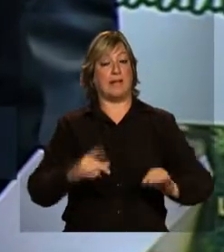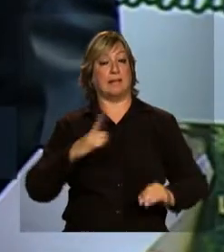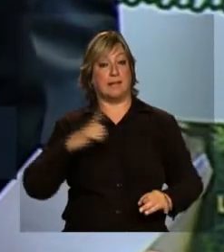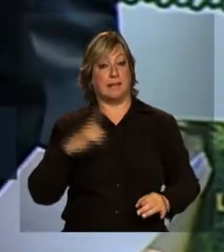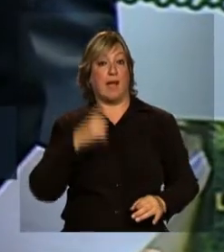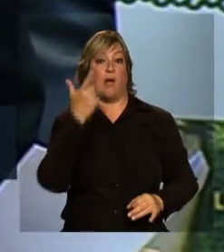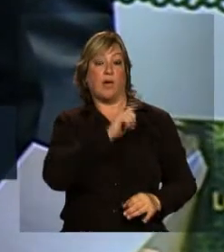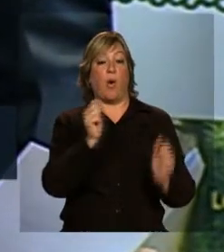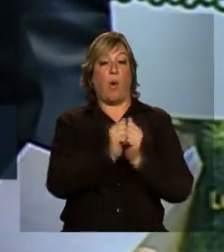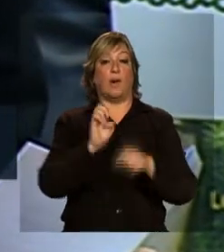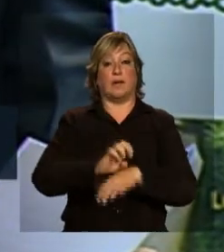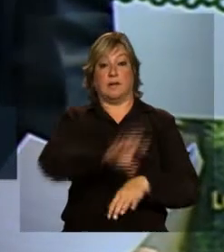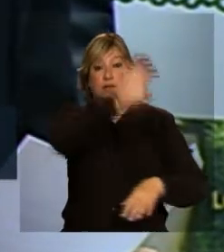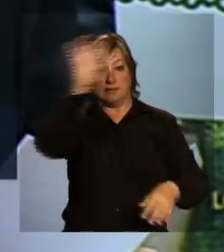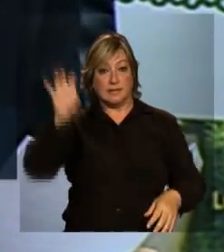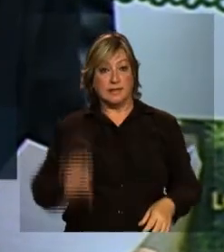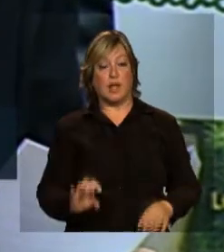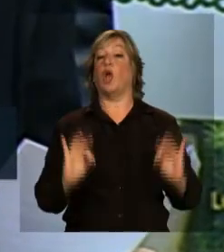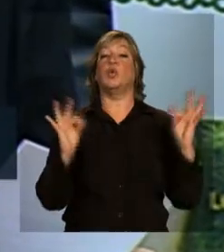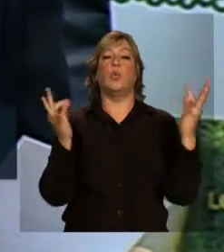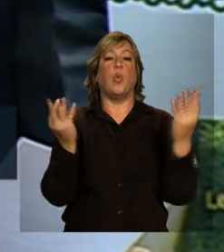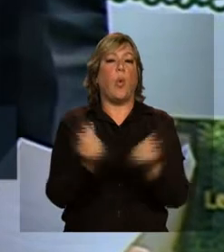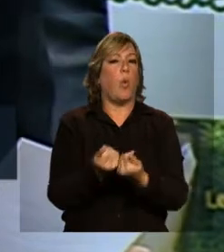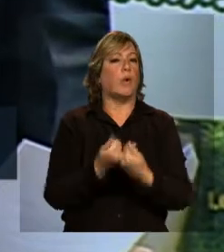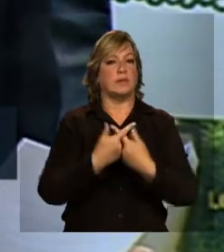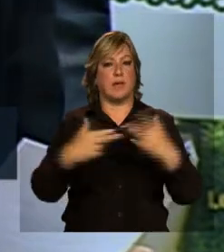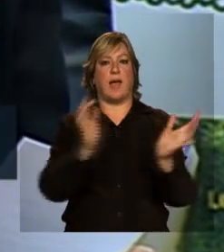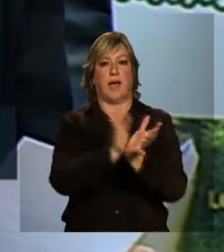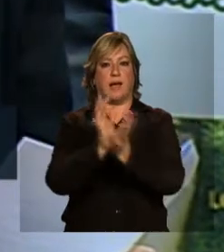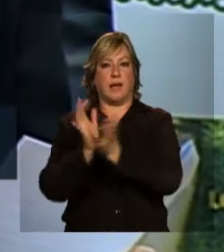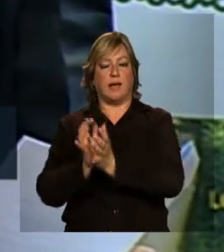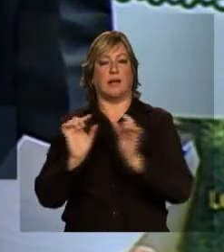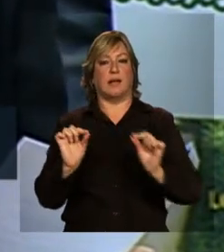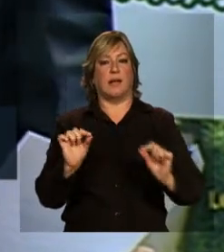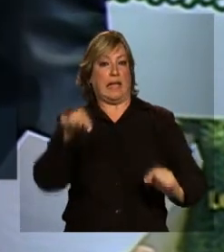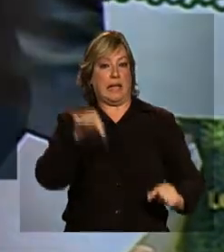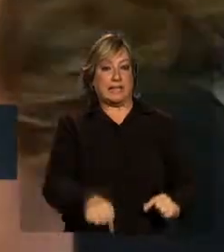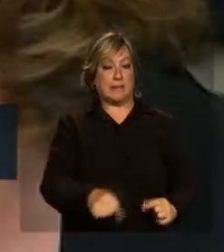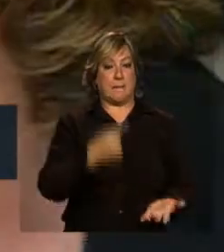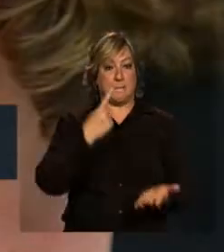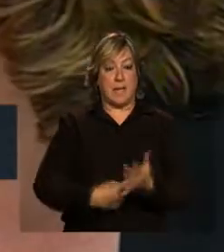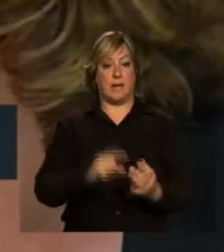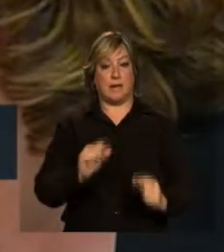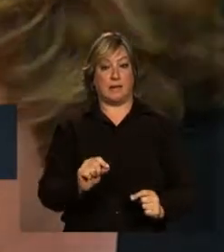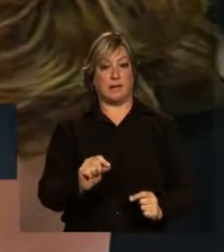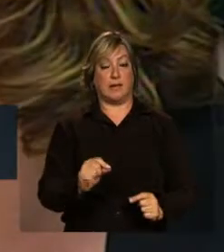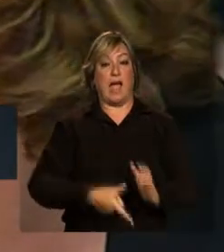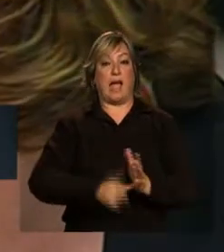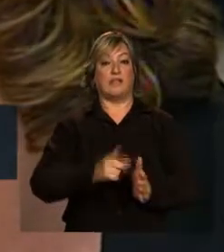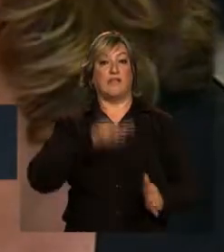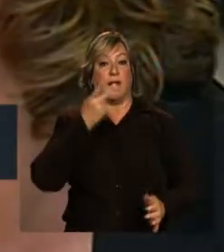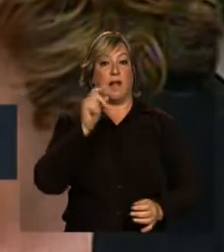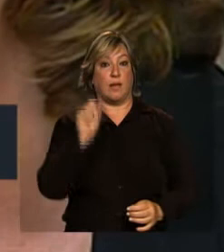os estados, não é? Em todos os aspectos. E essa pactuação, eu digo isso antes de entrar no eixo da saúde,